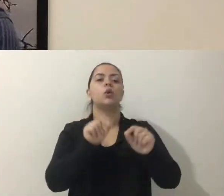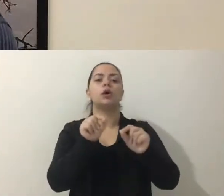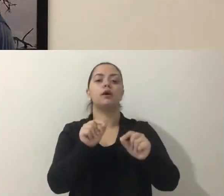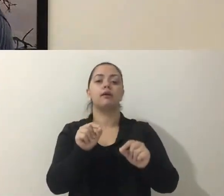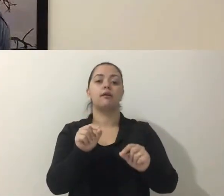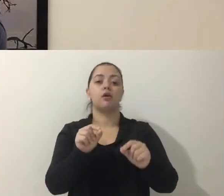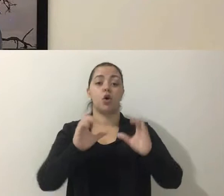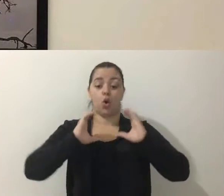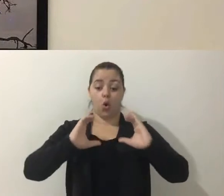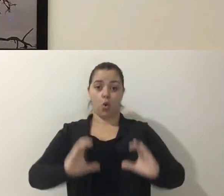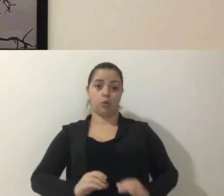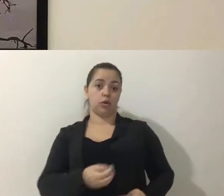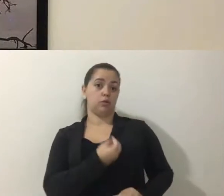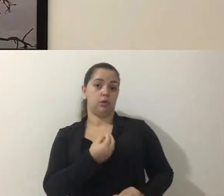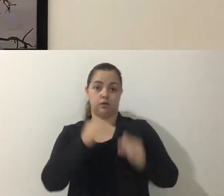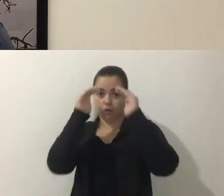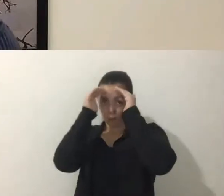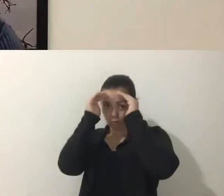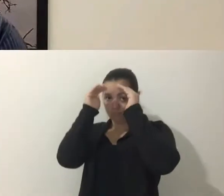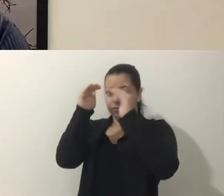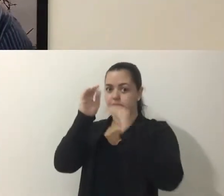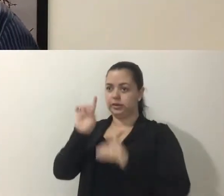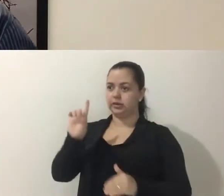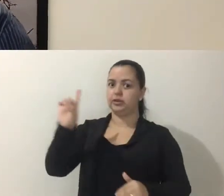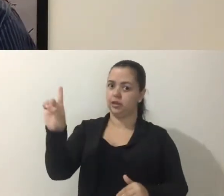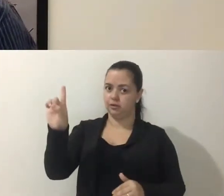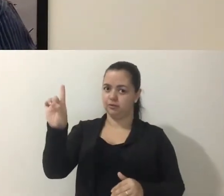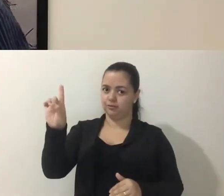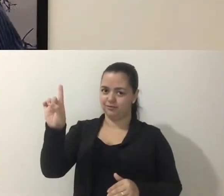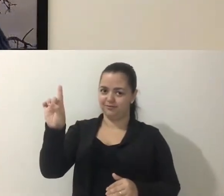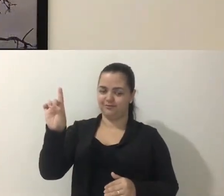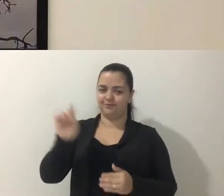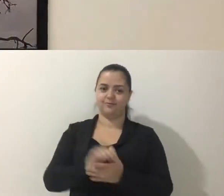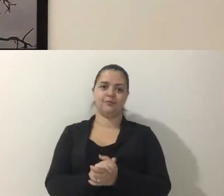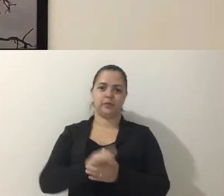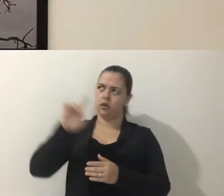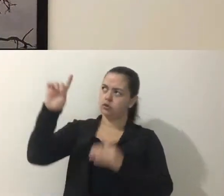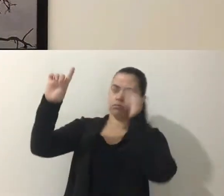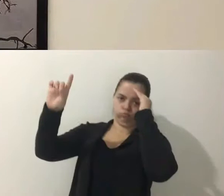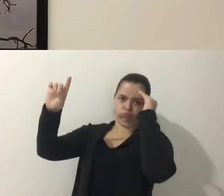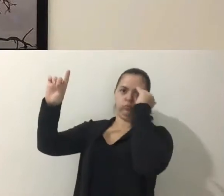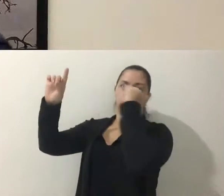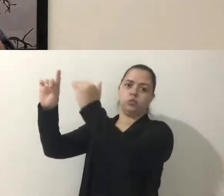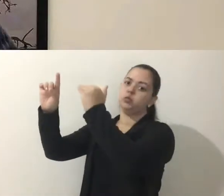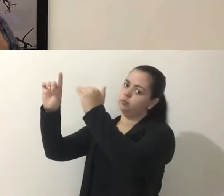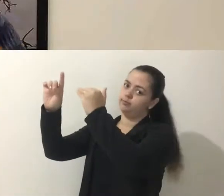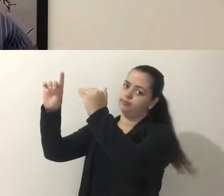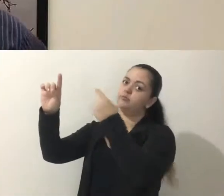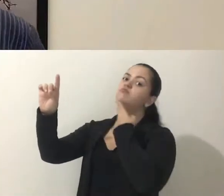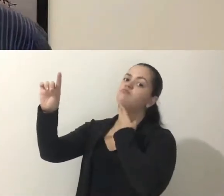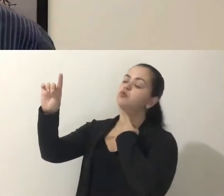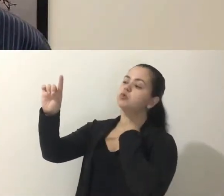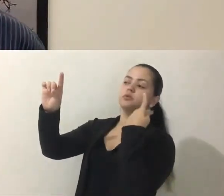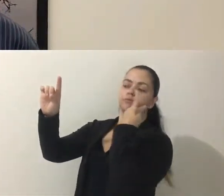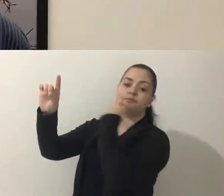modo de vida compatível com a vontade de Deus, um modo de vida estabelecido pelo que o Senhor espera e deseja